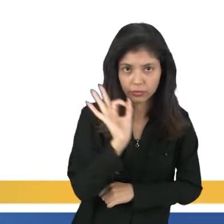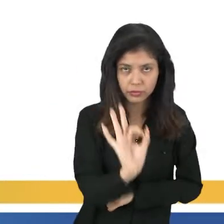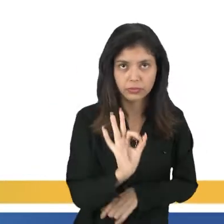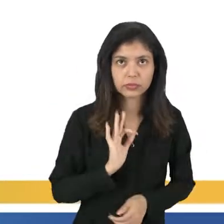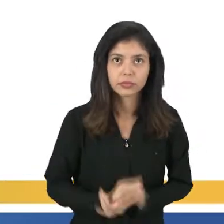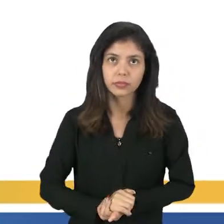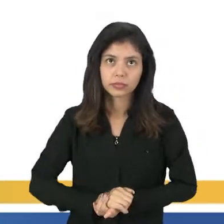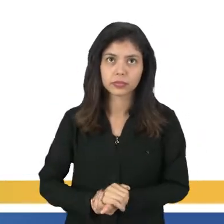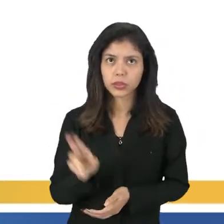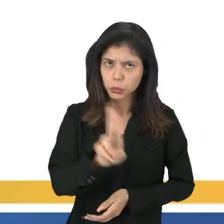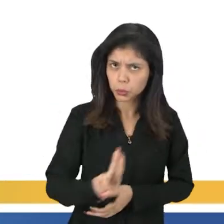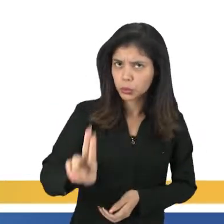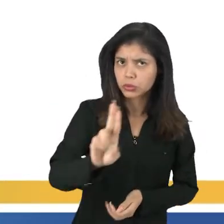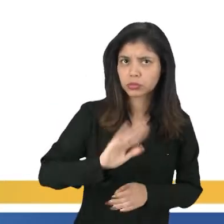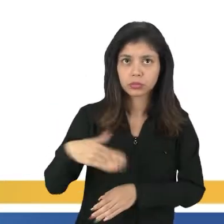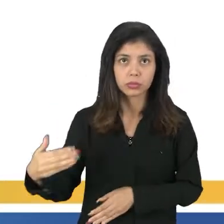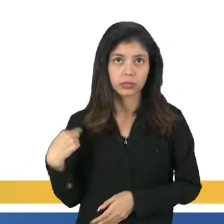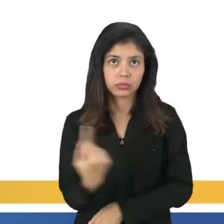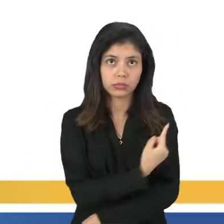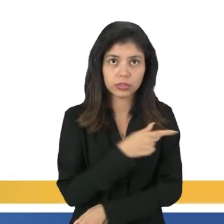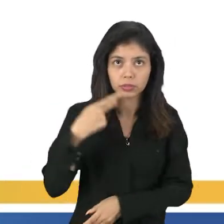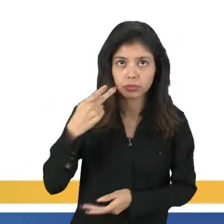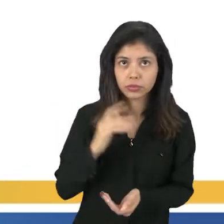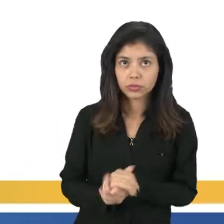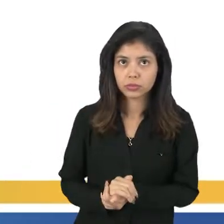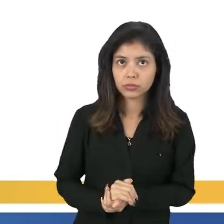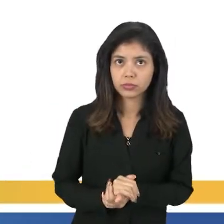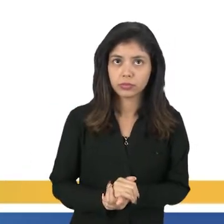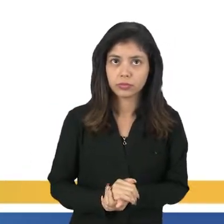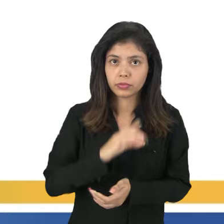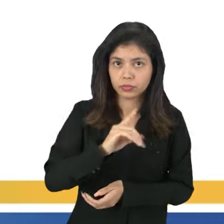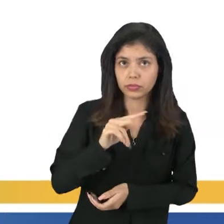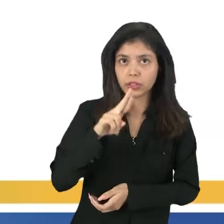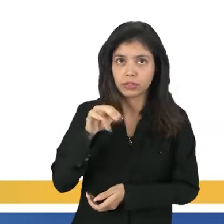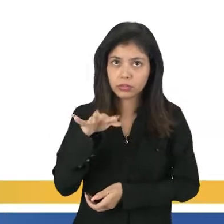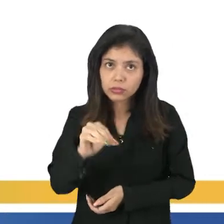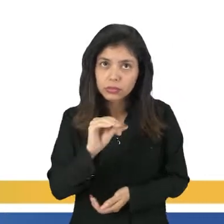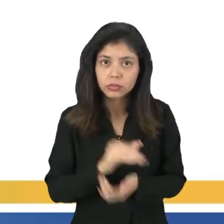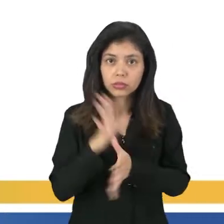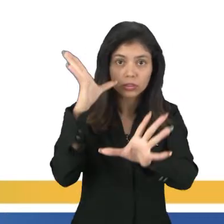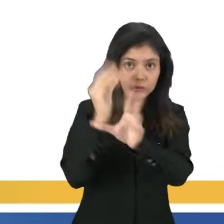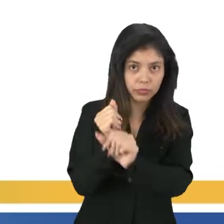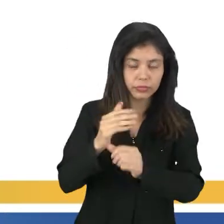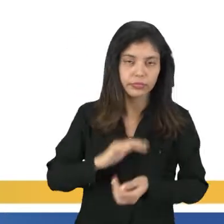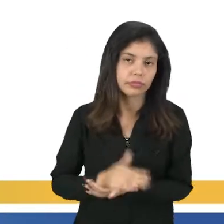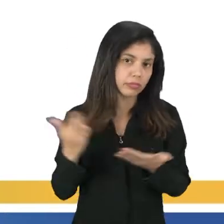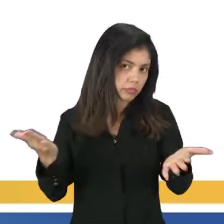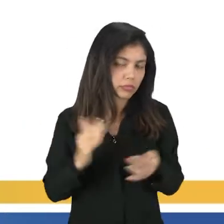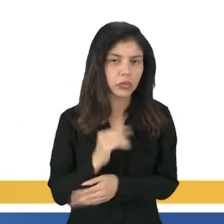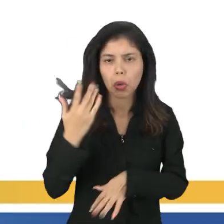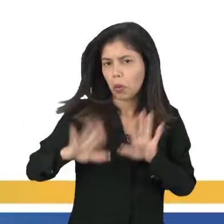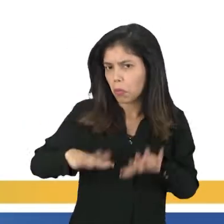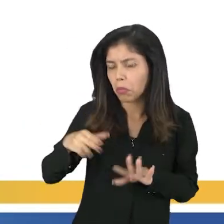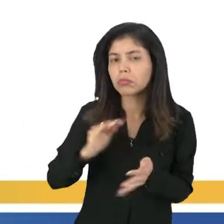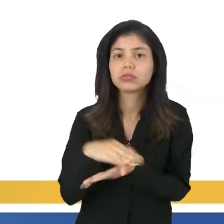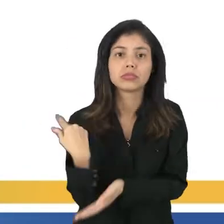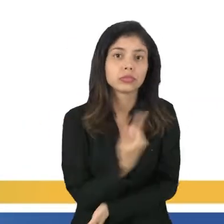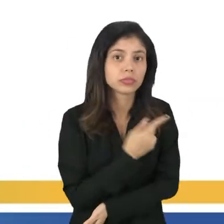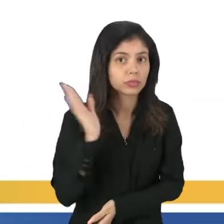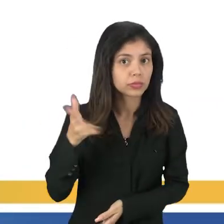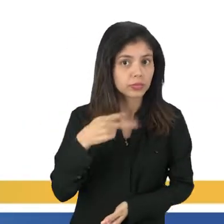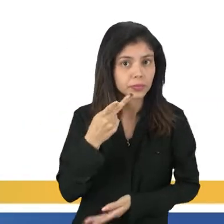esse símbolo e que podemos utilizá-la quando falamos sobre desconto ou acréscimo? Porque geralmente quando